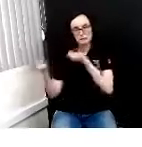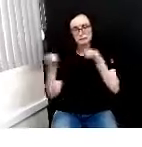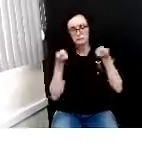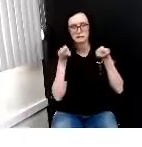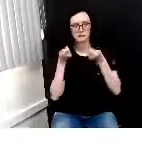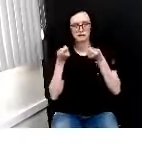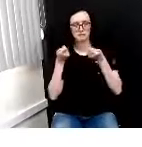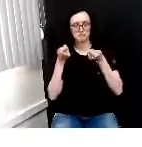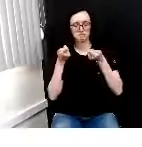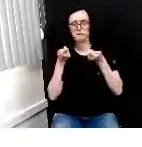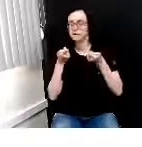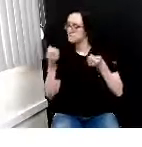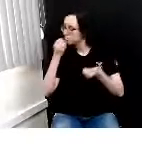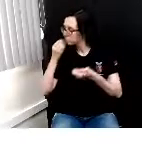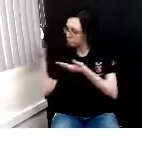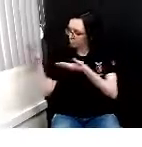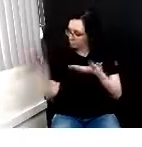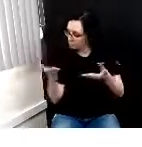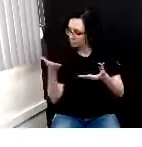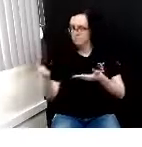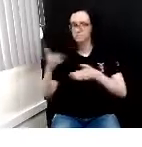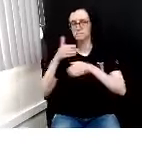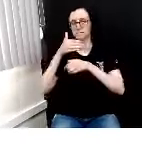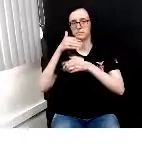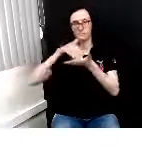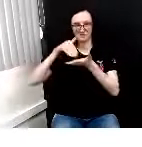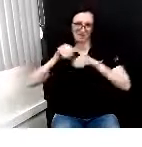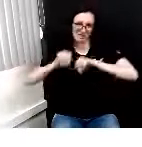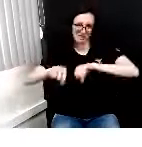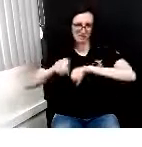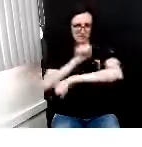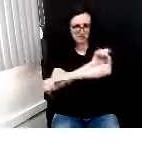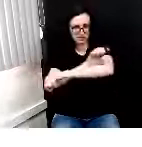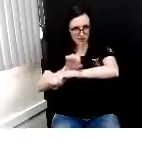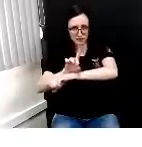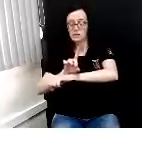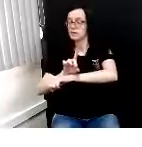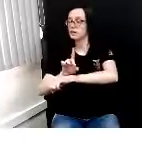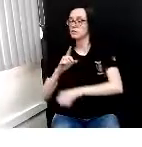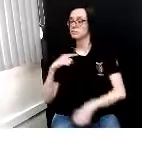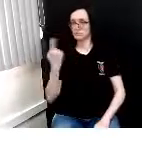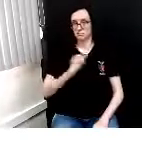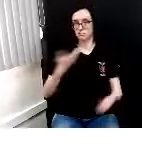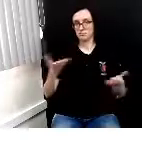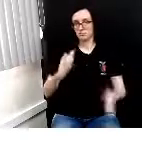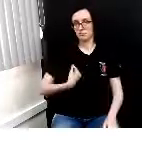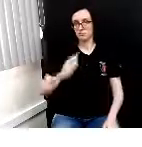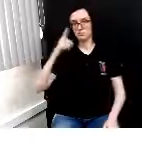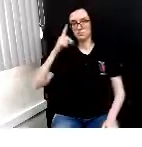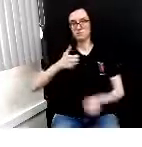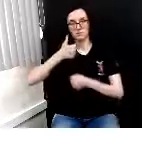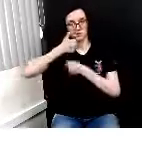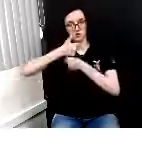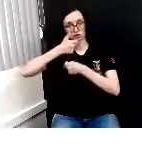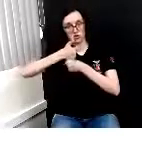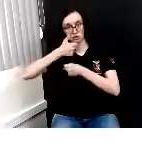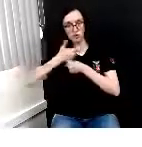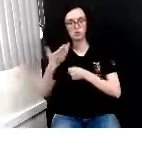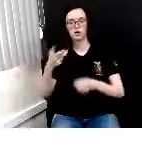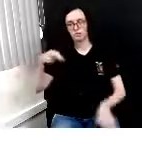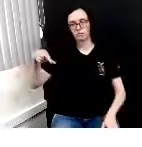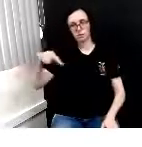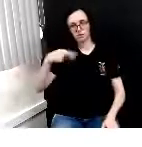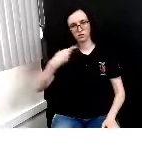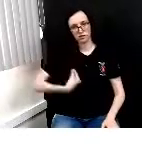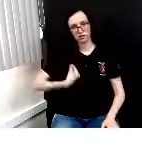Então, assim, seja bem-vinda aqui à Secretaria de Educação. A gente está com os nossos, né, diretores,